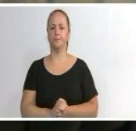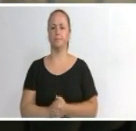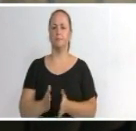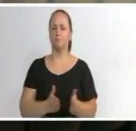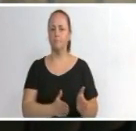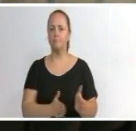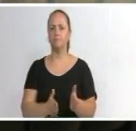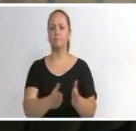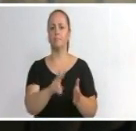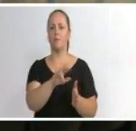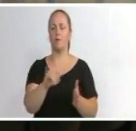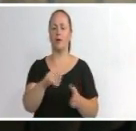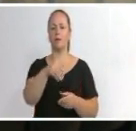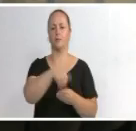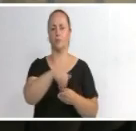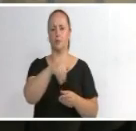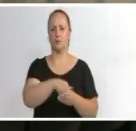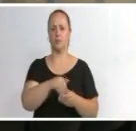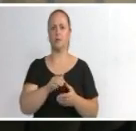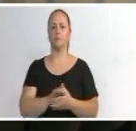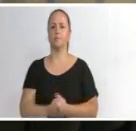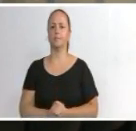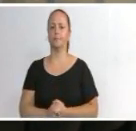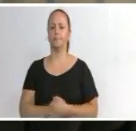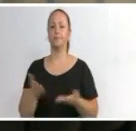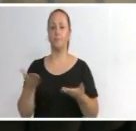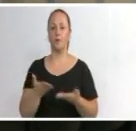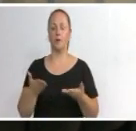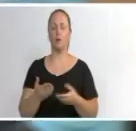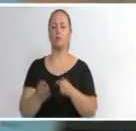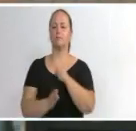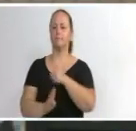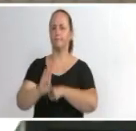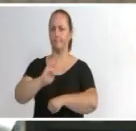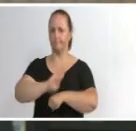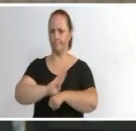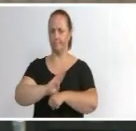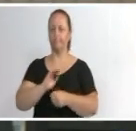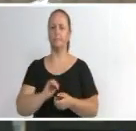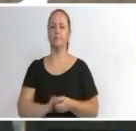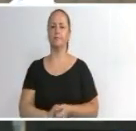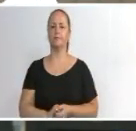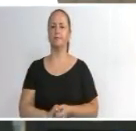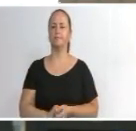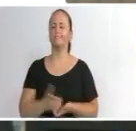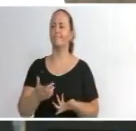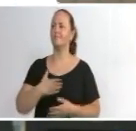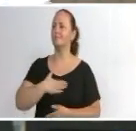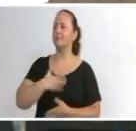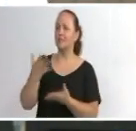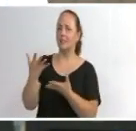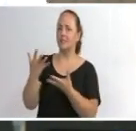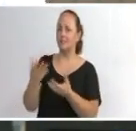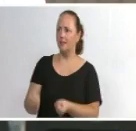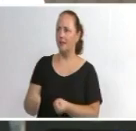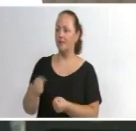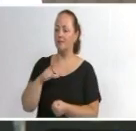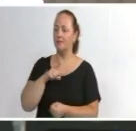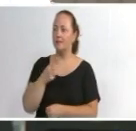para votação. Ouço pela ordem o vereador Zeca Bombeiro. Gostaria que o senhor acatasse as 3 emendas